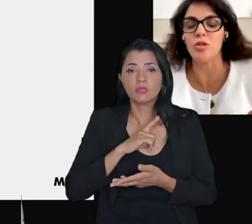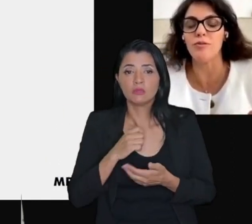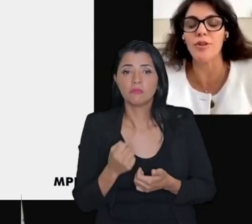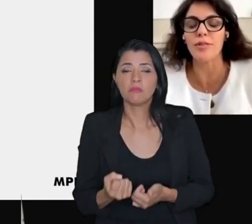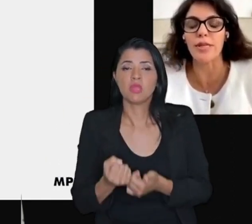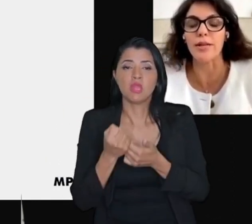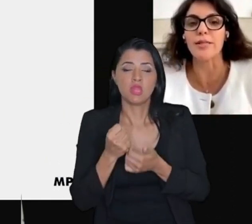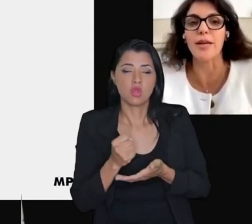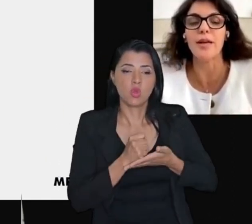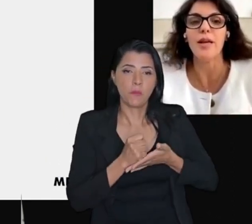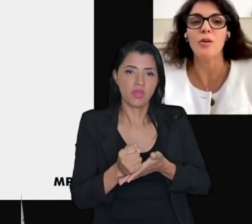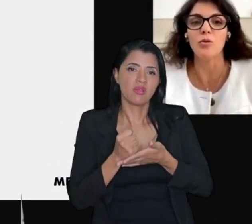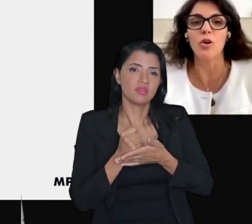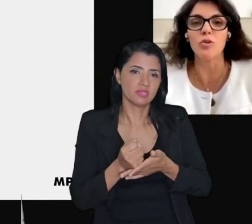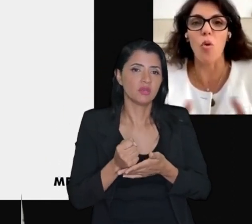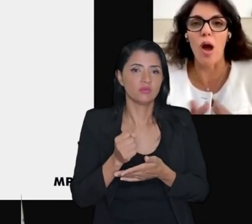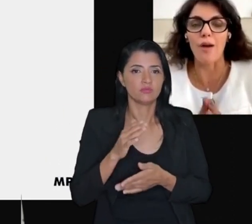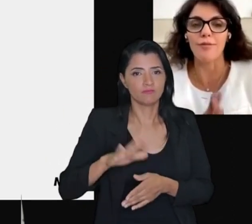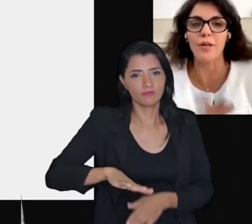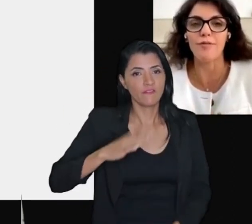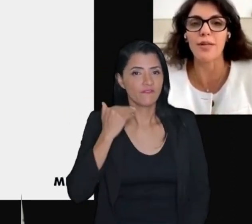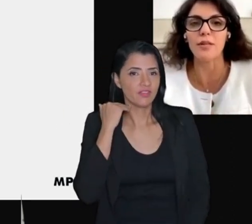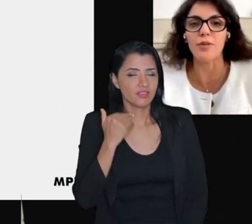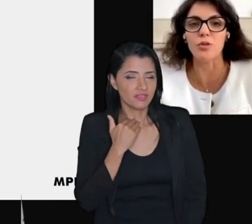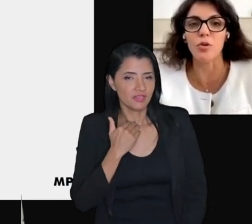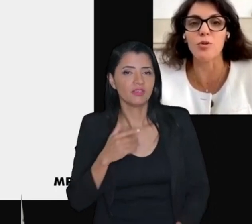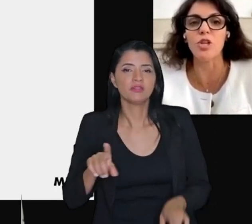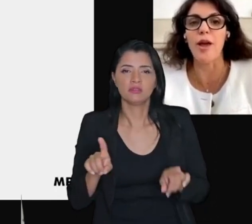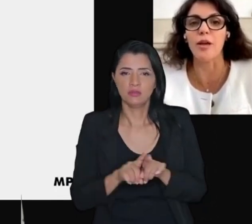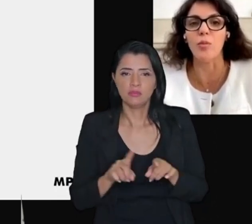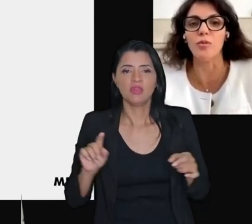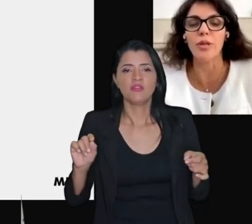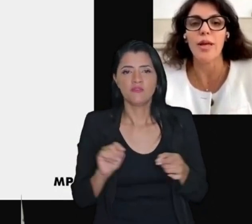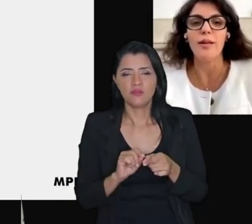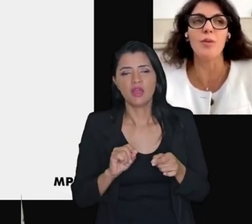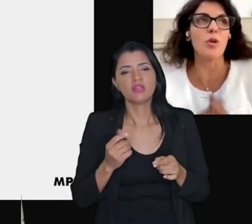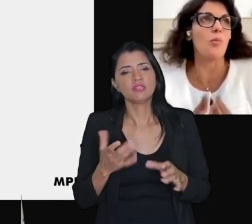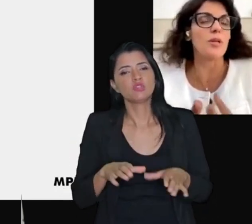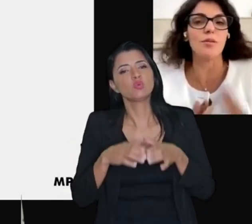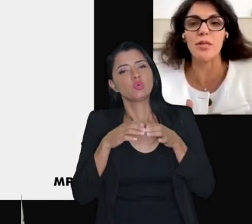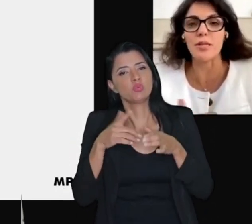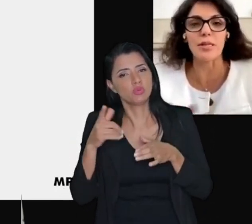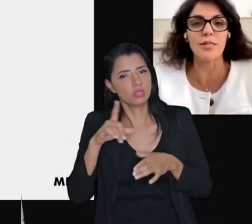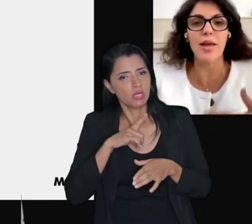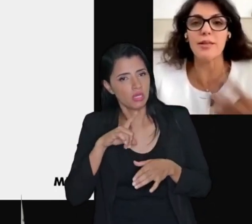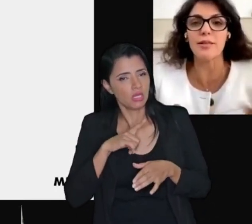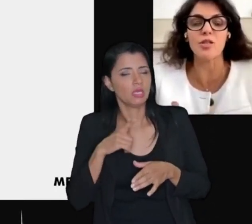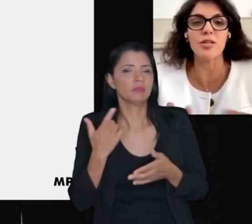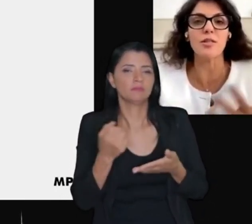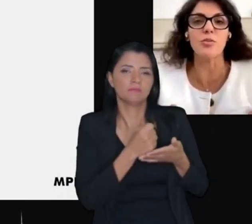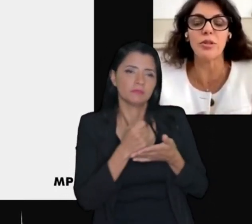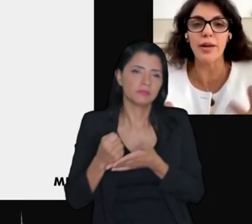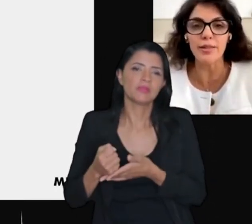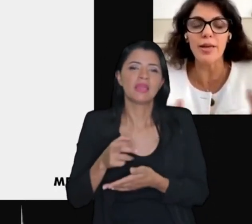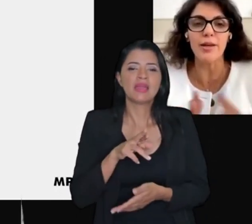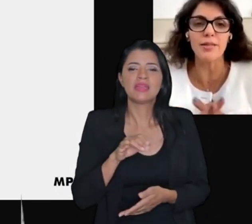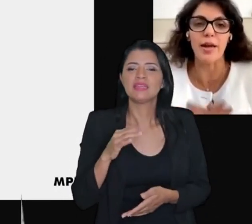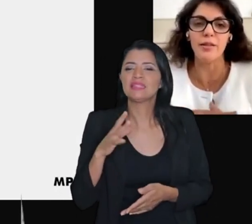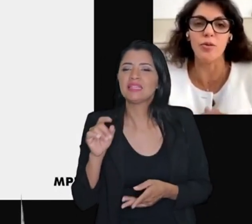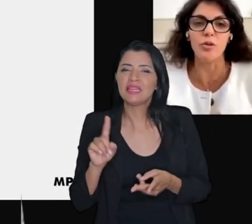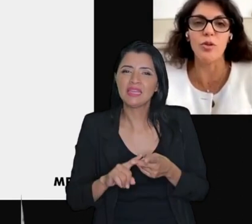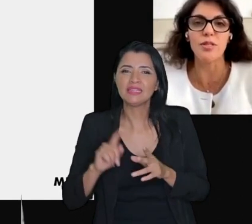unidades de financeiras, né, o nosso COAF, que faz através do grupo de Egmont. Temos a cooperação entre as receitas, agências tributárias, e aí